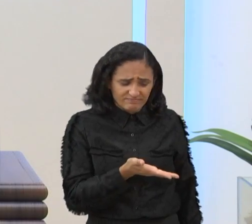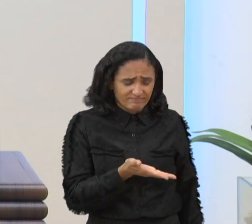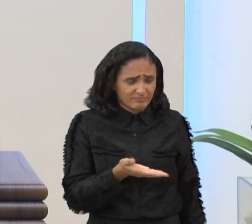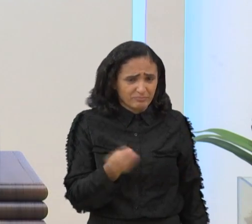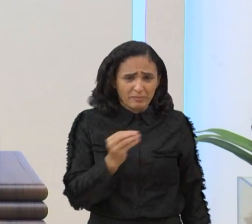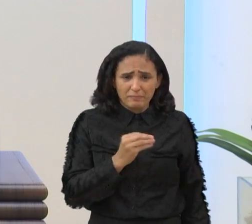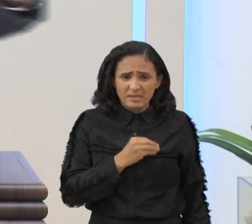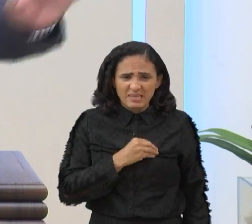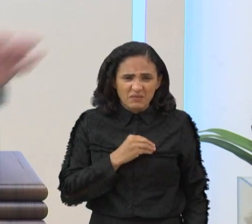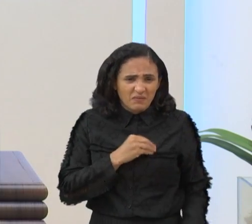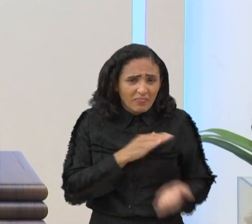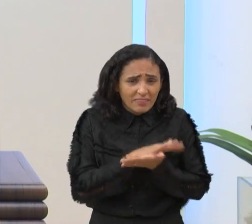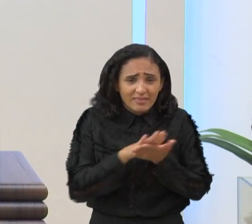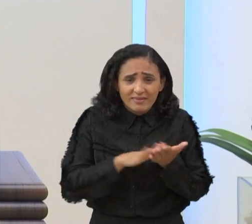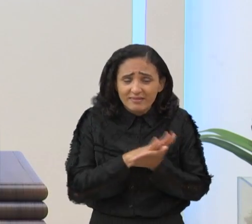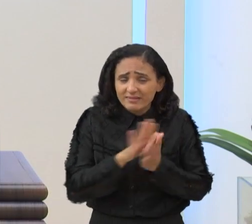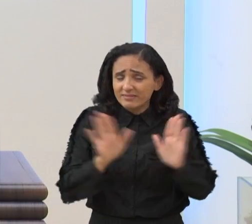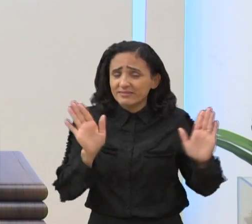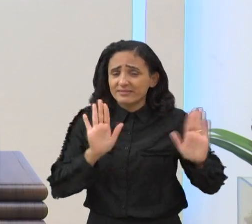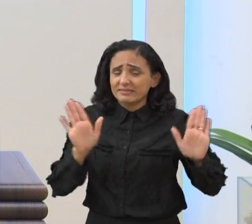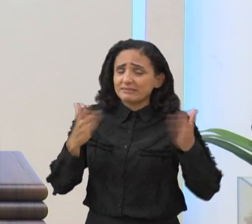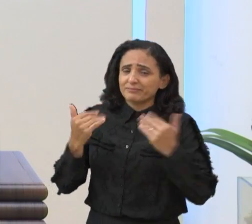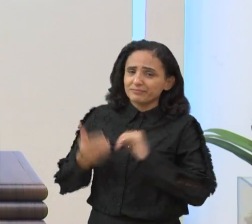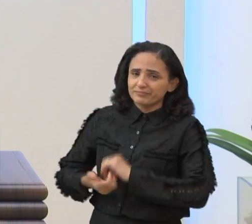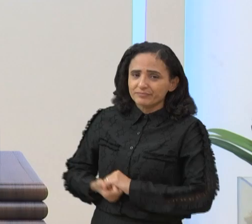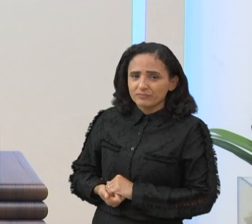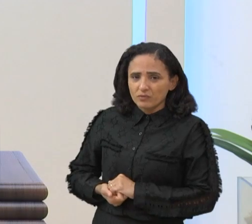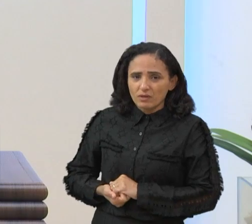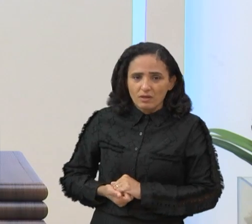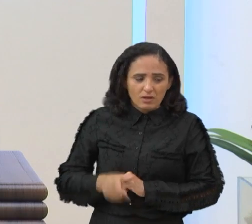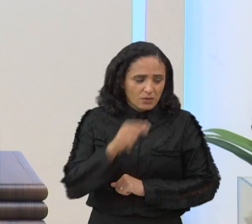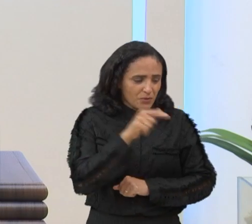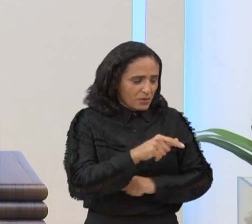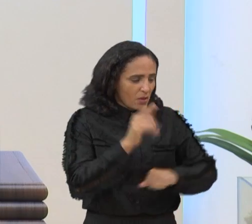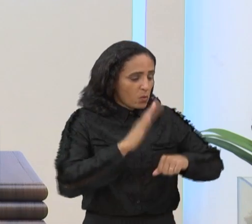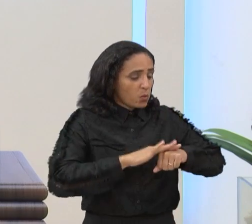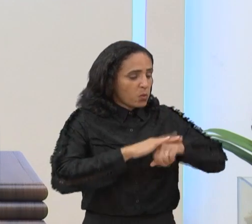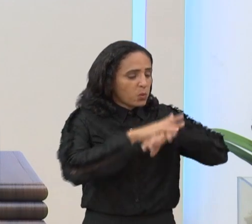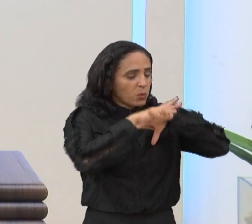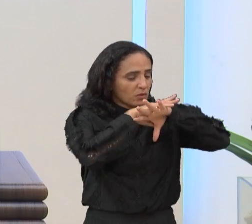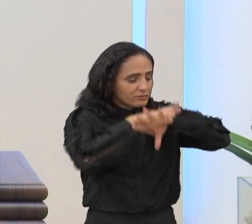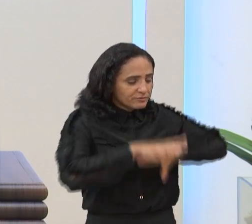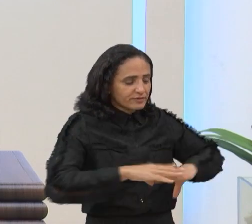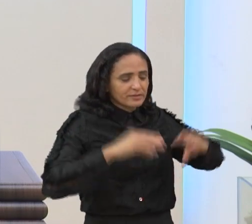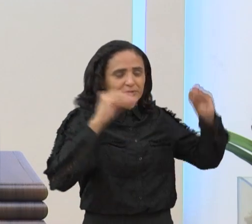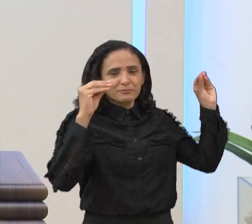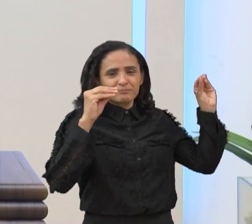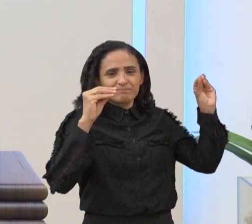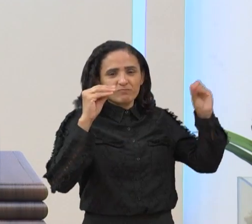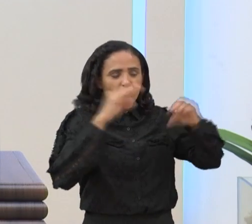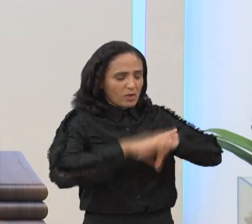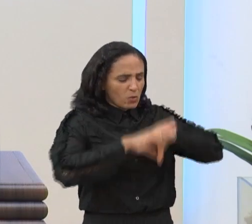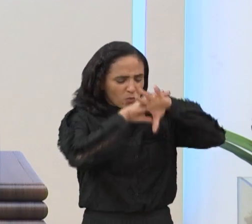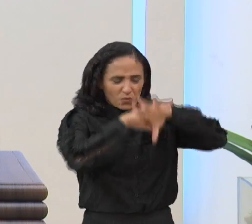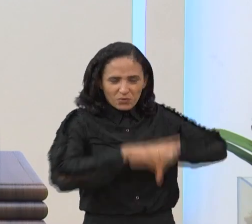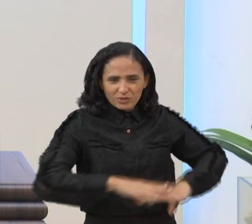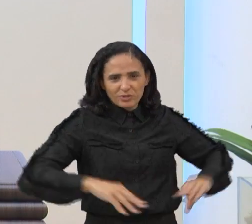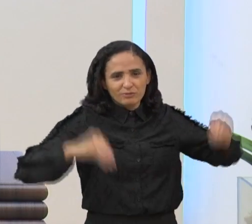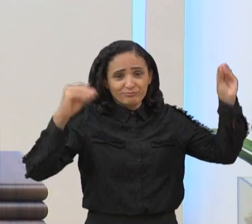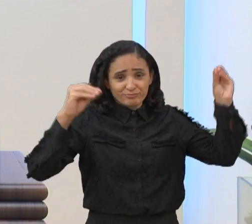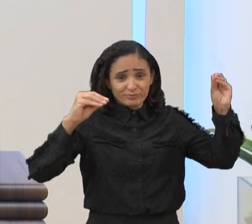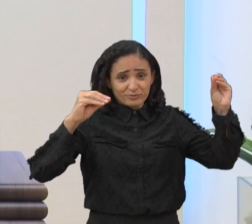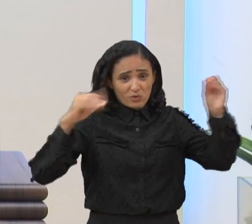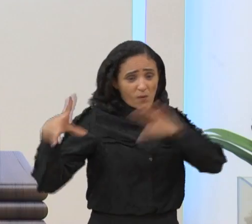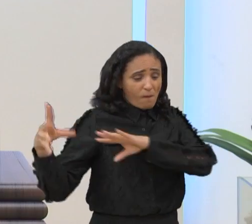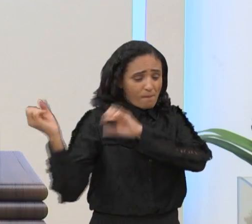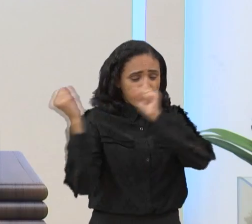pecaram. Não tem nada a ver com isso. Esta enfermidade veio para que se manifeste